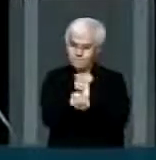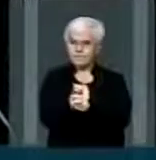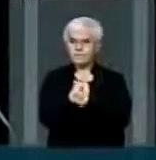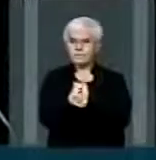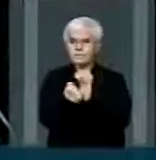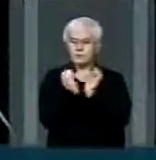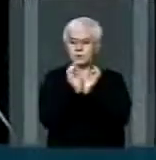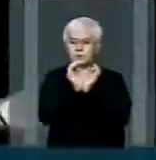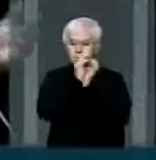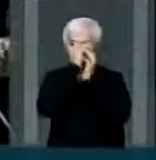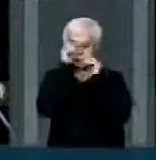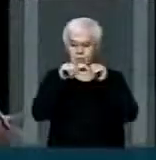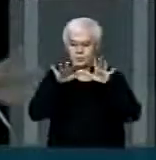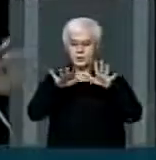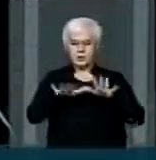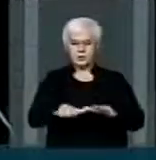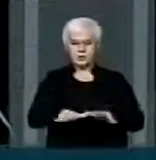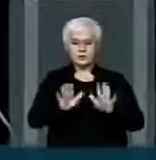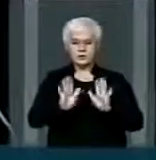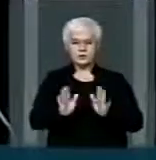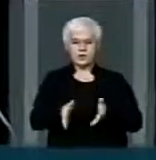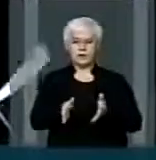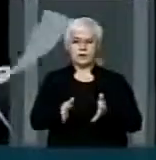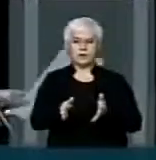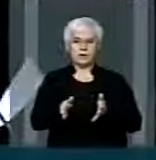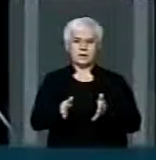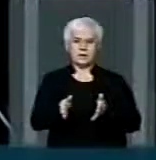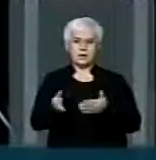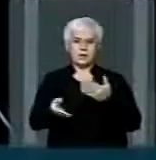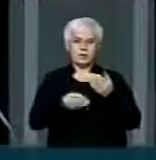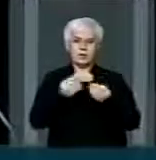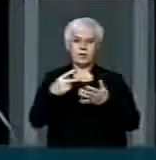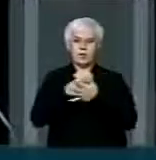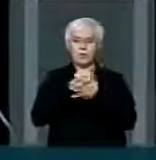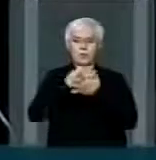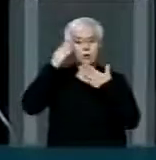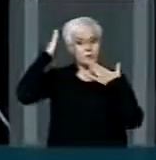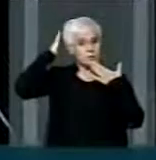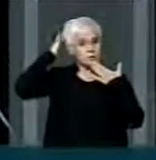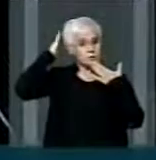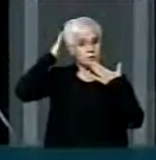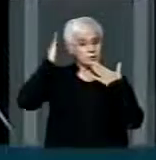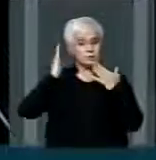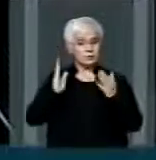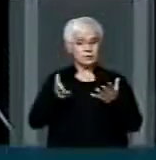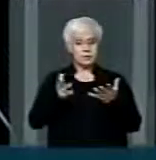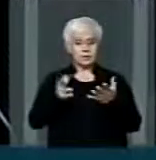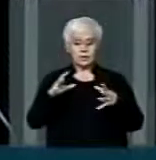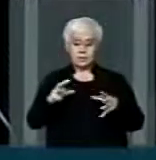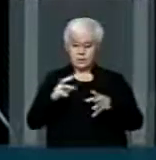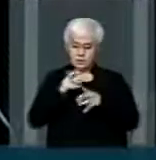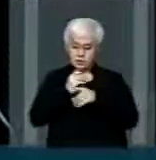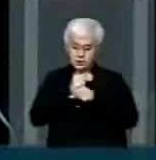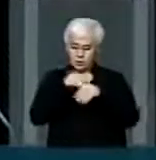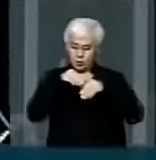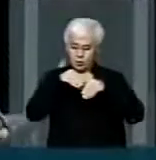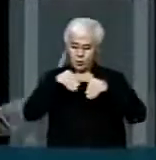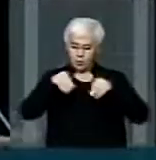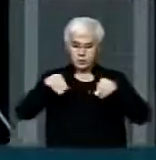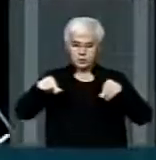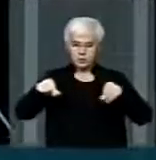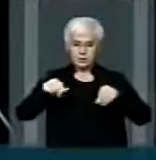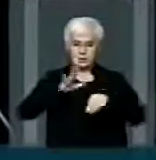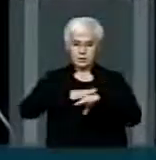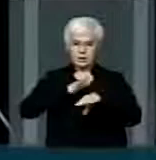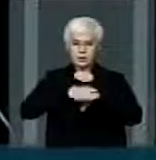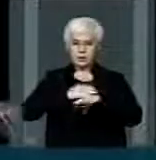aqui já estavam no país, como o caso dos indígenas, e essa concentração de terras nas